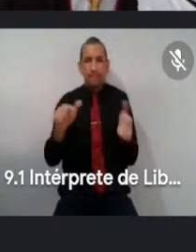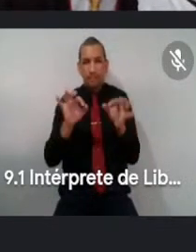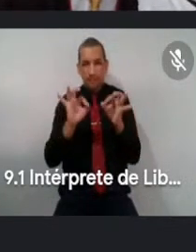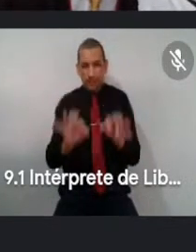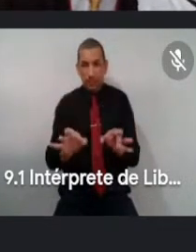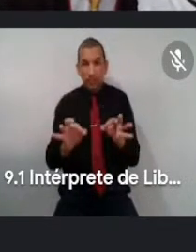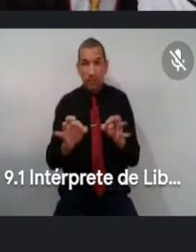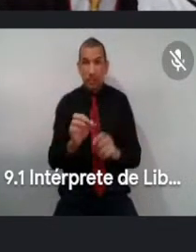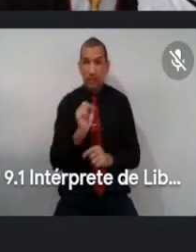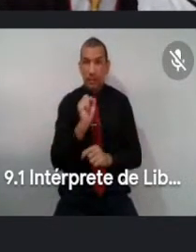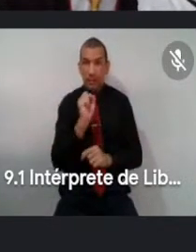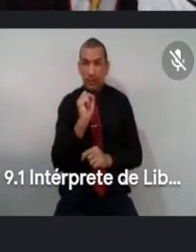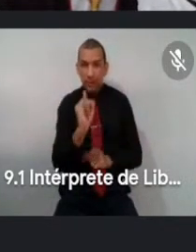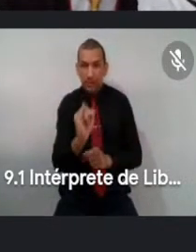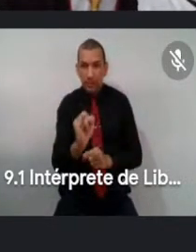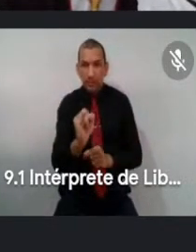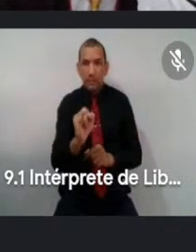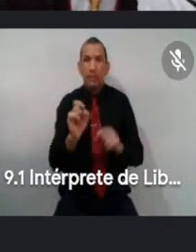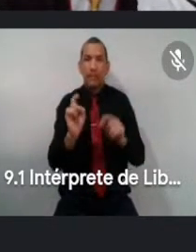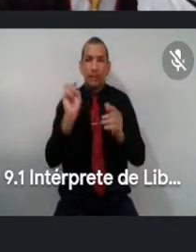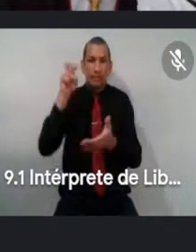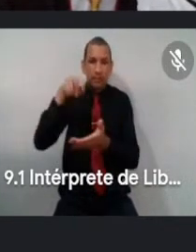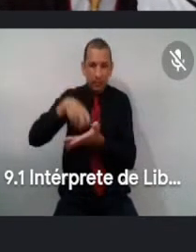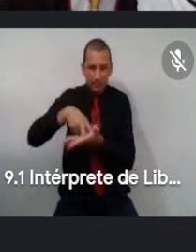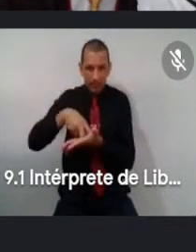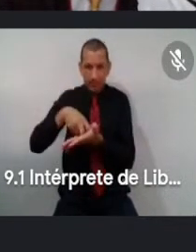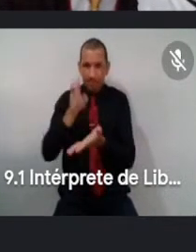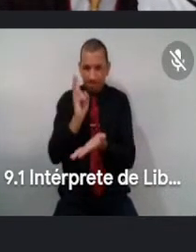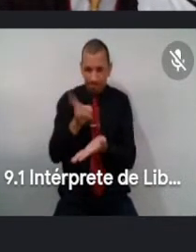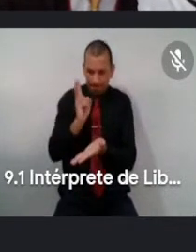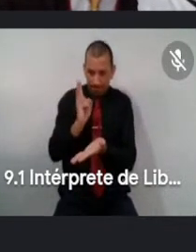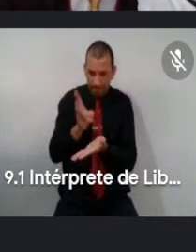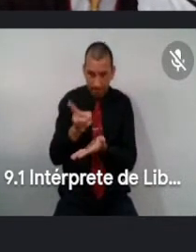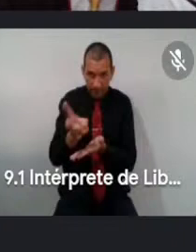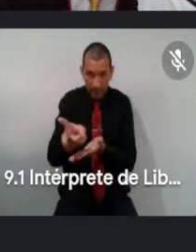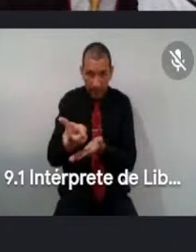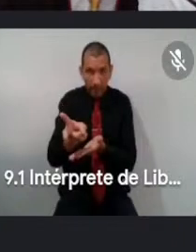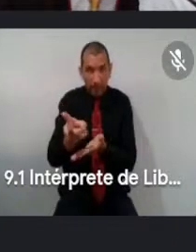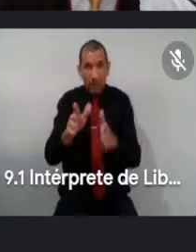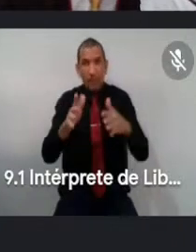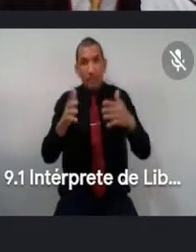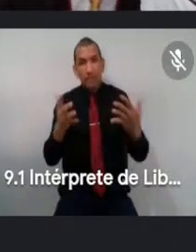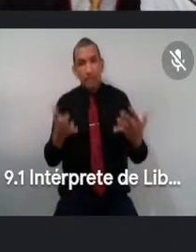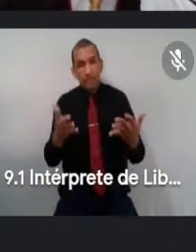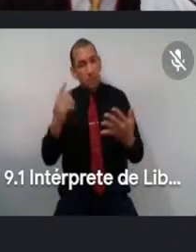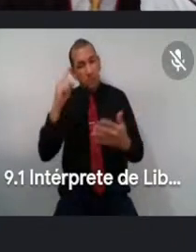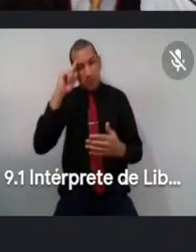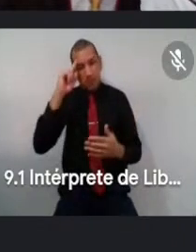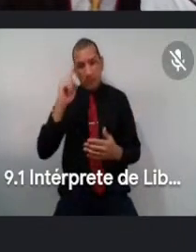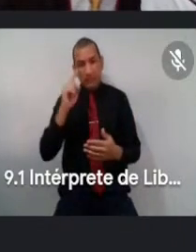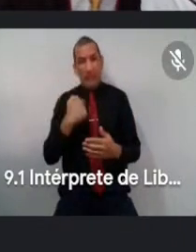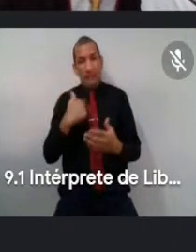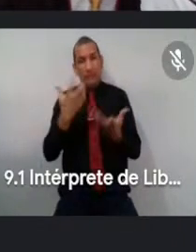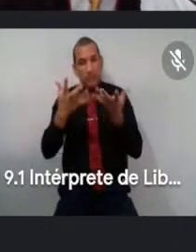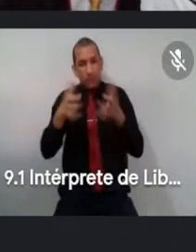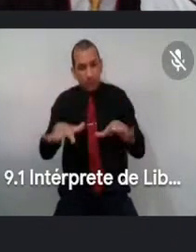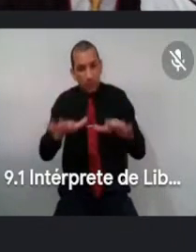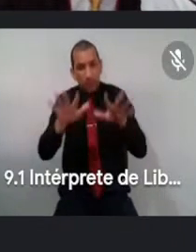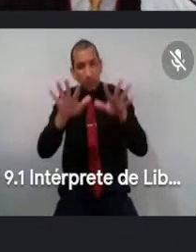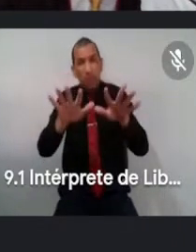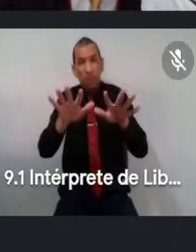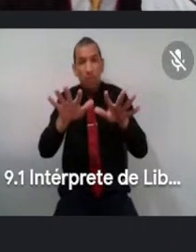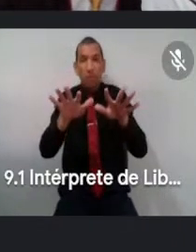se permanecer a condenação a confirmação da condenação o que não se espera